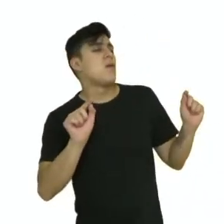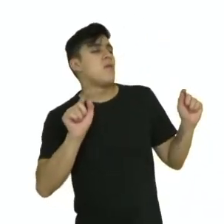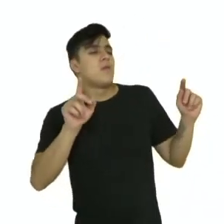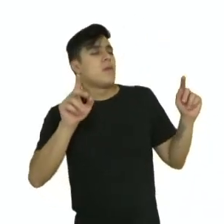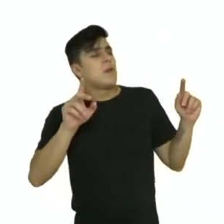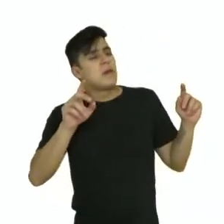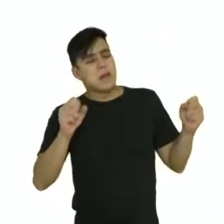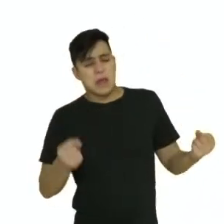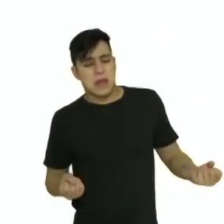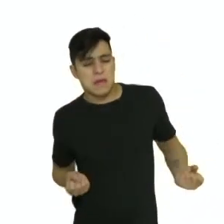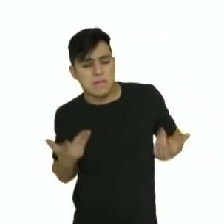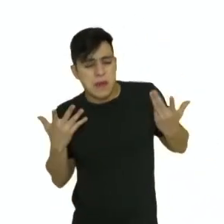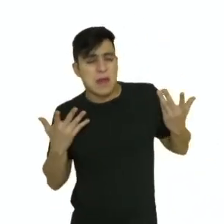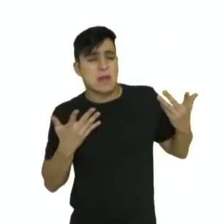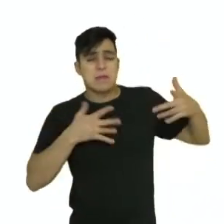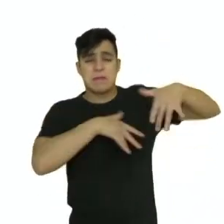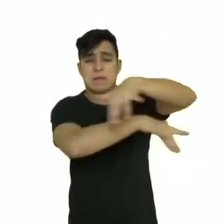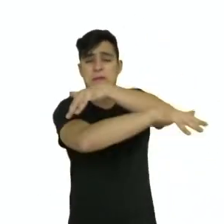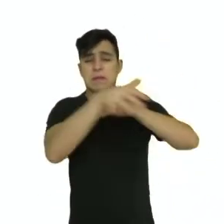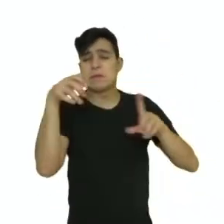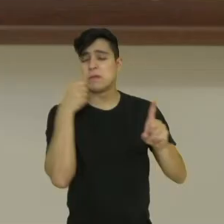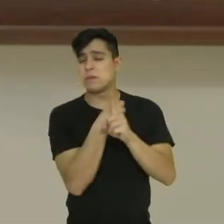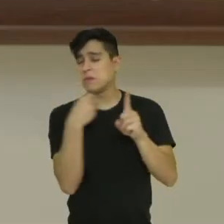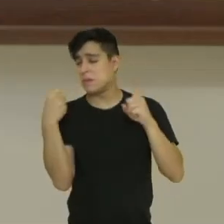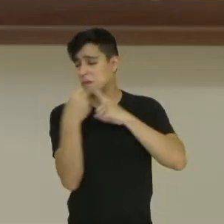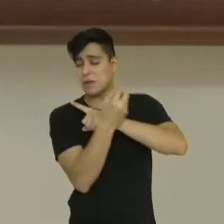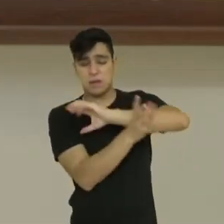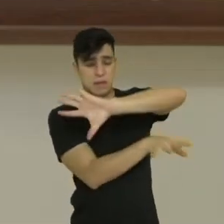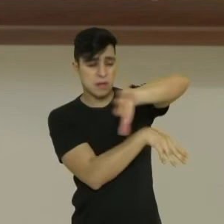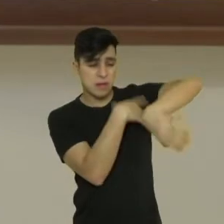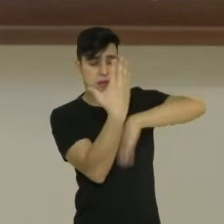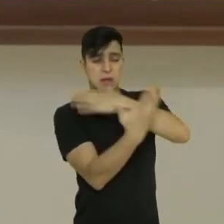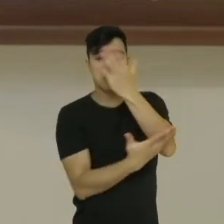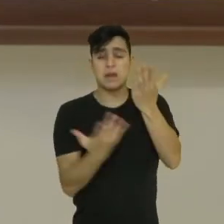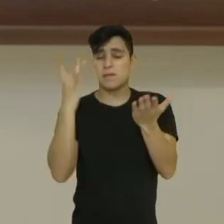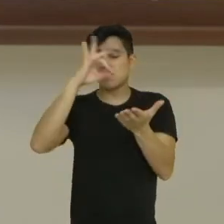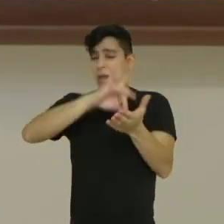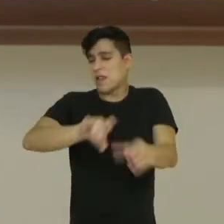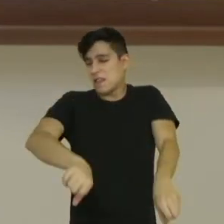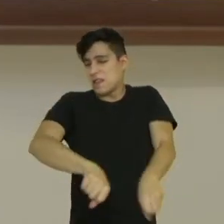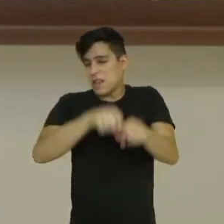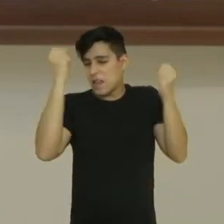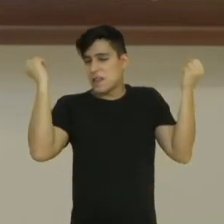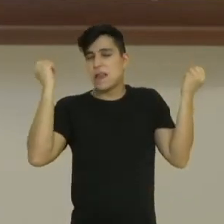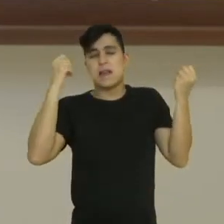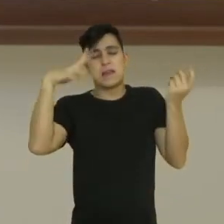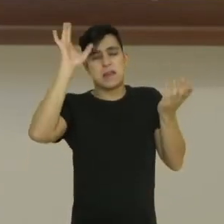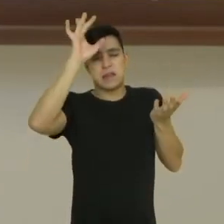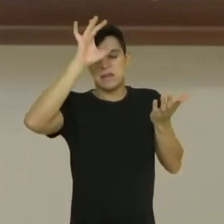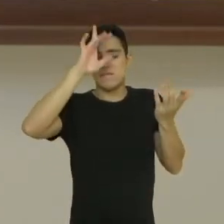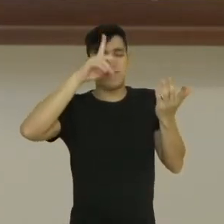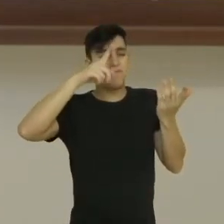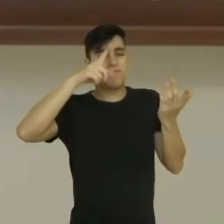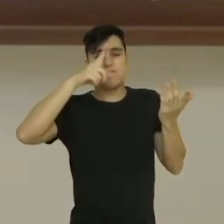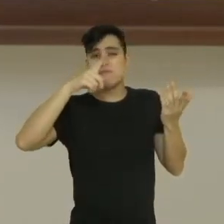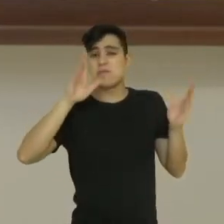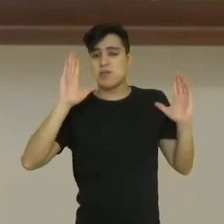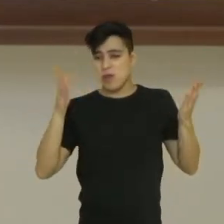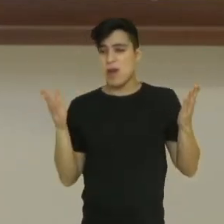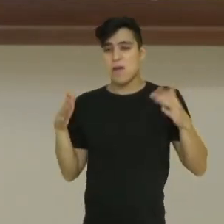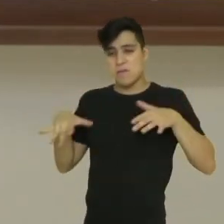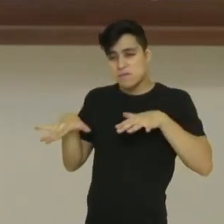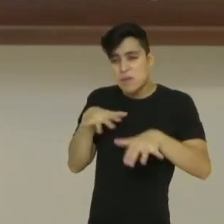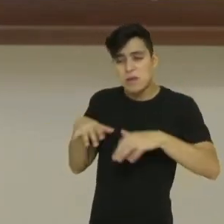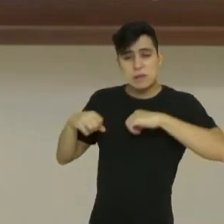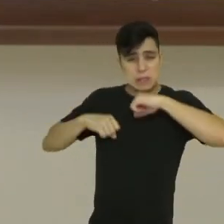necessidade da expressão sem regras. Pense o seguinte: nós estamos na virada do século, nós já temos uma era de uma revolução industrial muito forte.